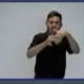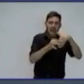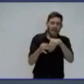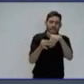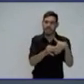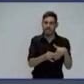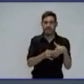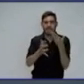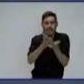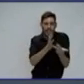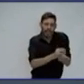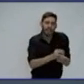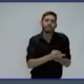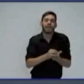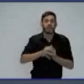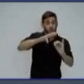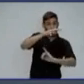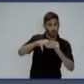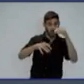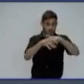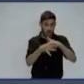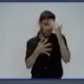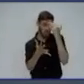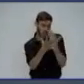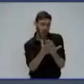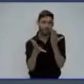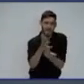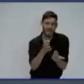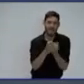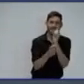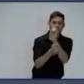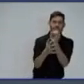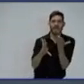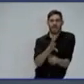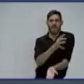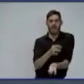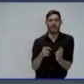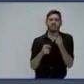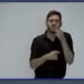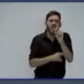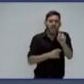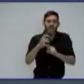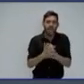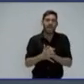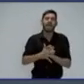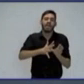as instituições eleitorais para, em caso de derrota, poder alegar fraude